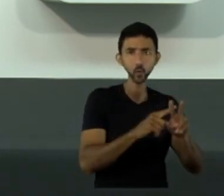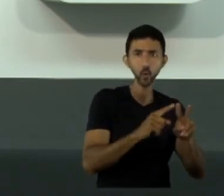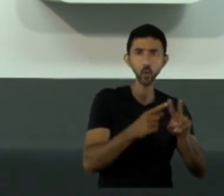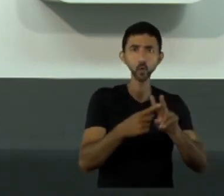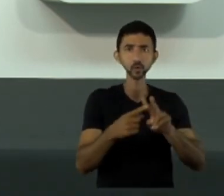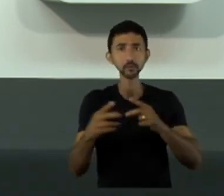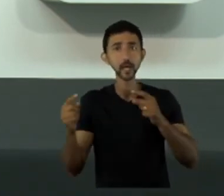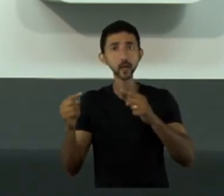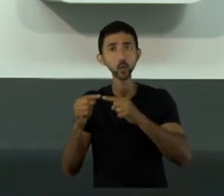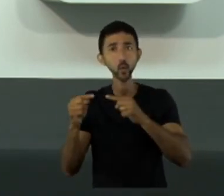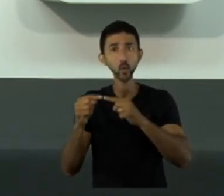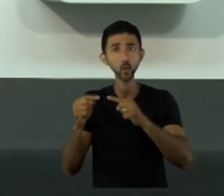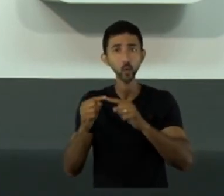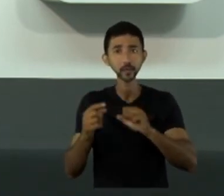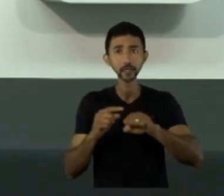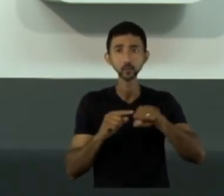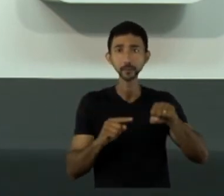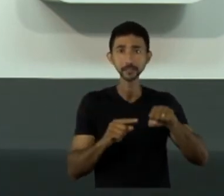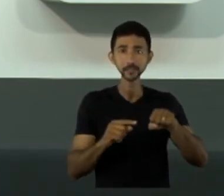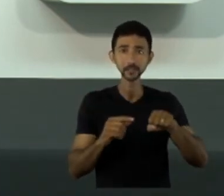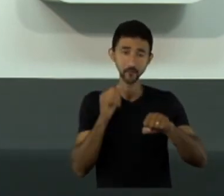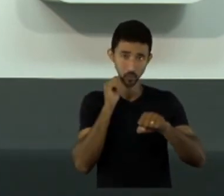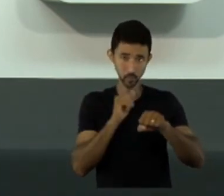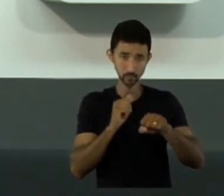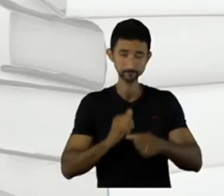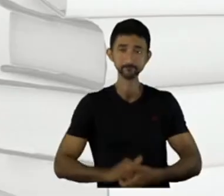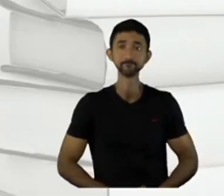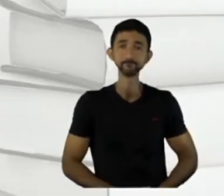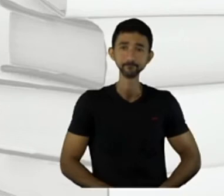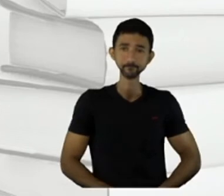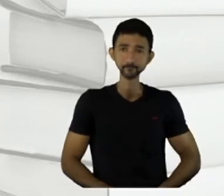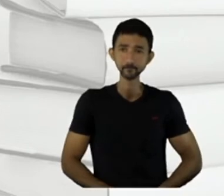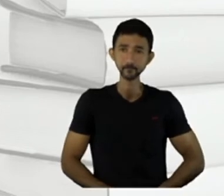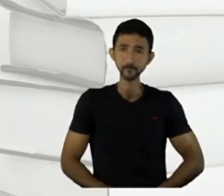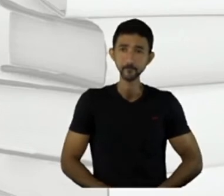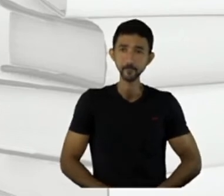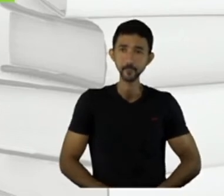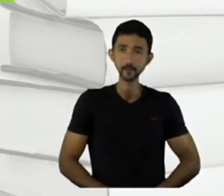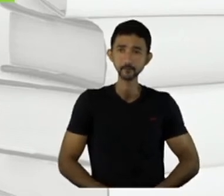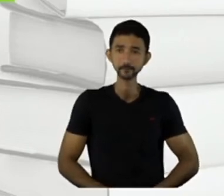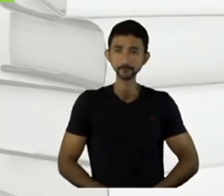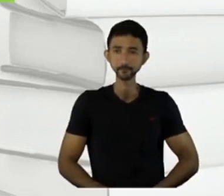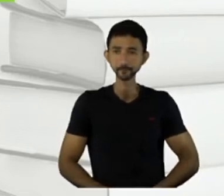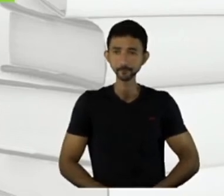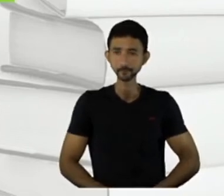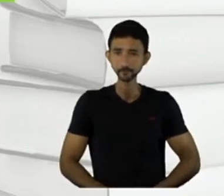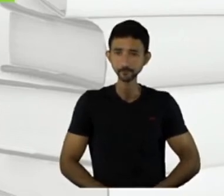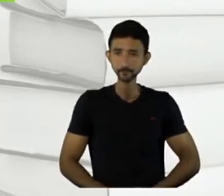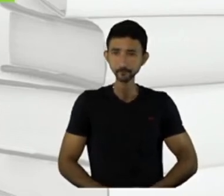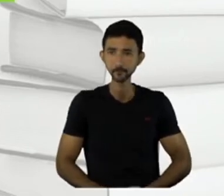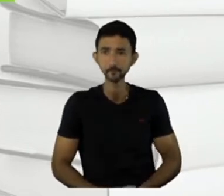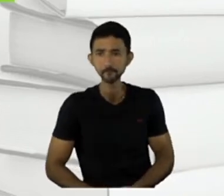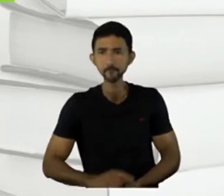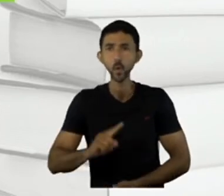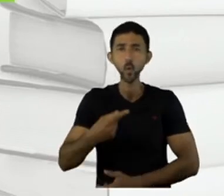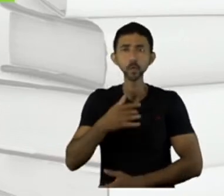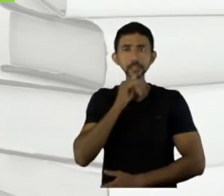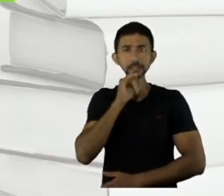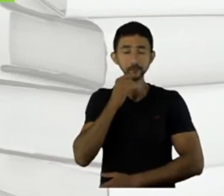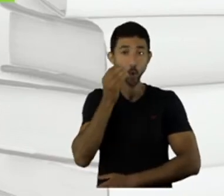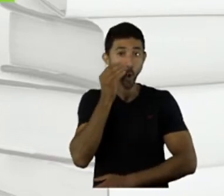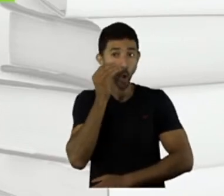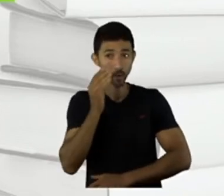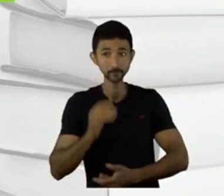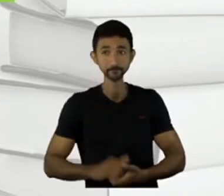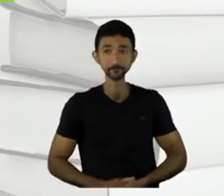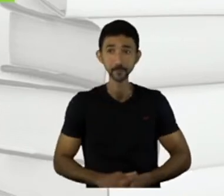o substantivo que está no feminino. Outro exemplo aqui. Outra situação que eu quero que vocês observem